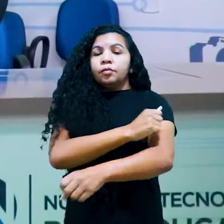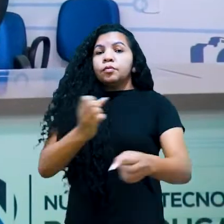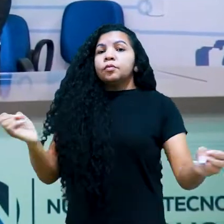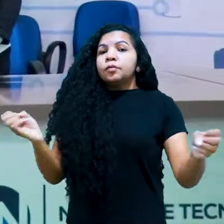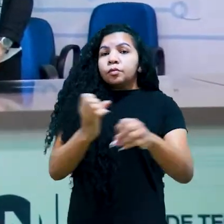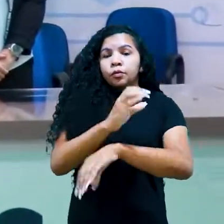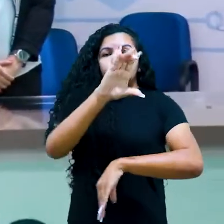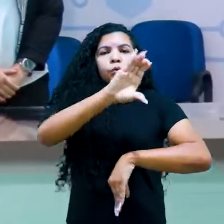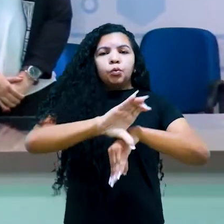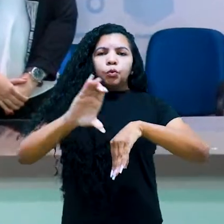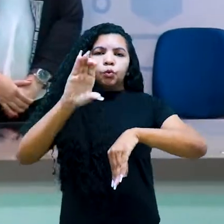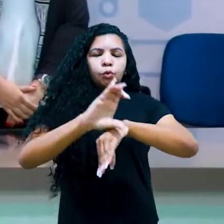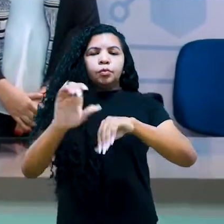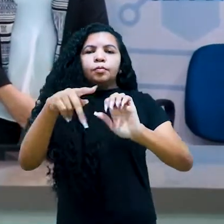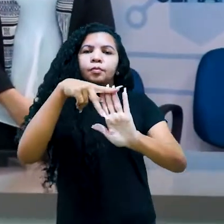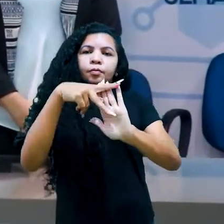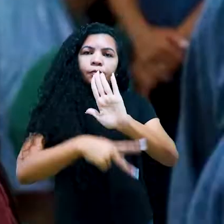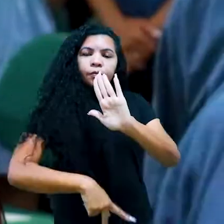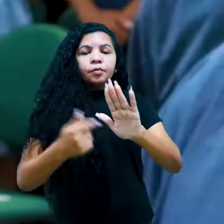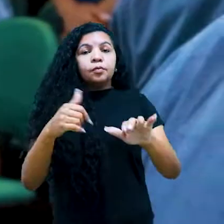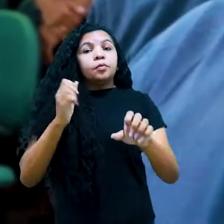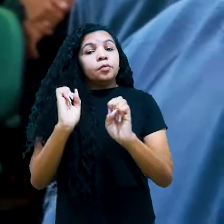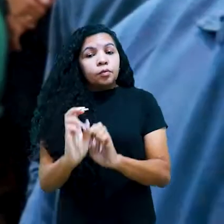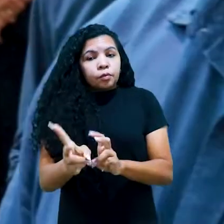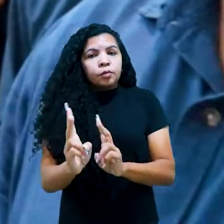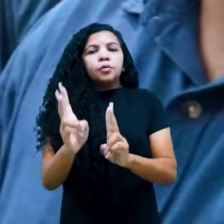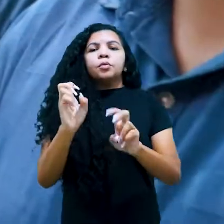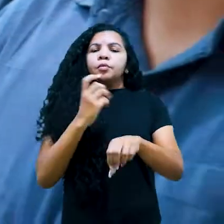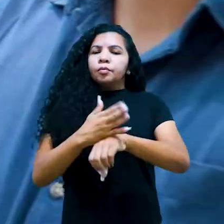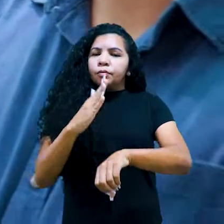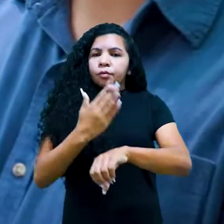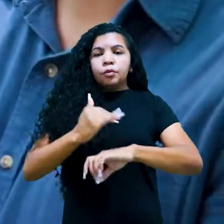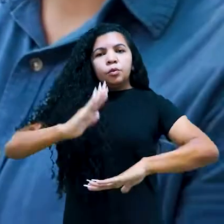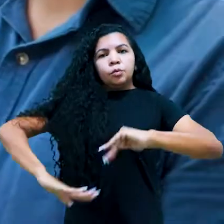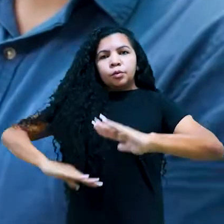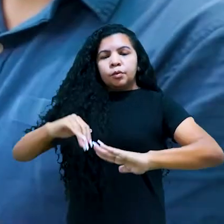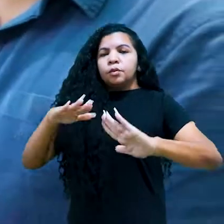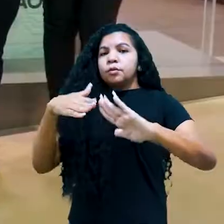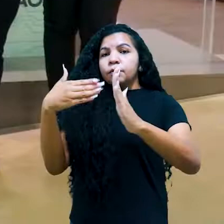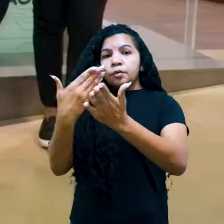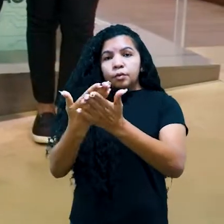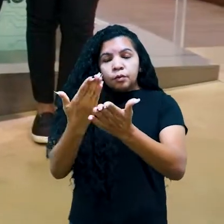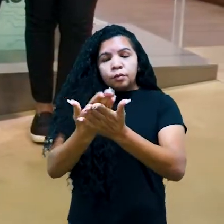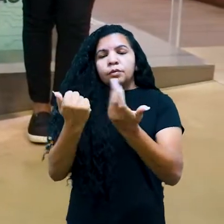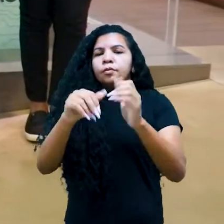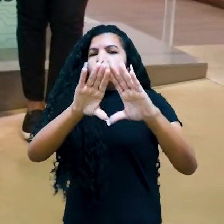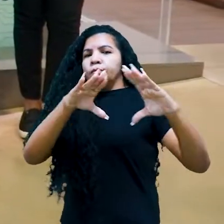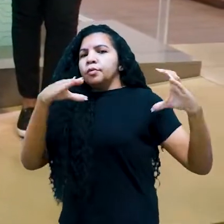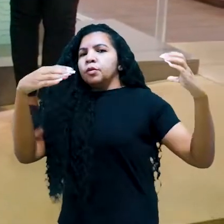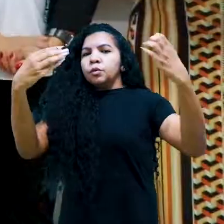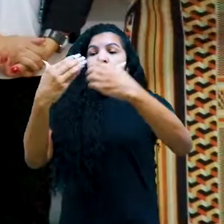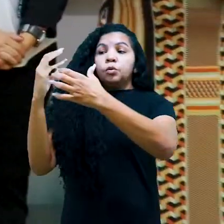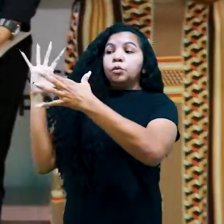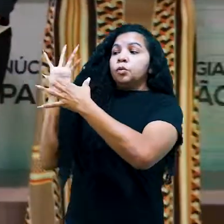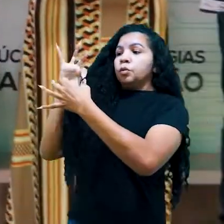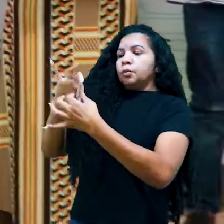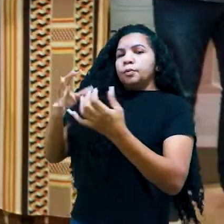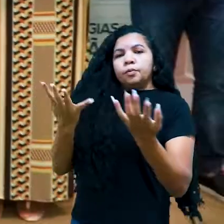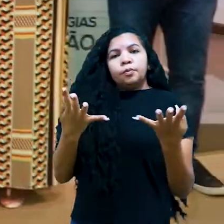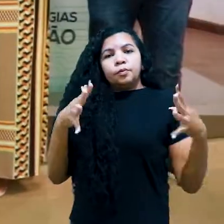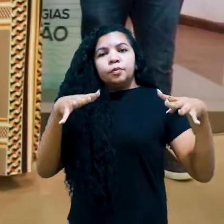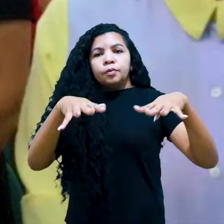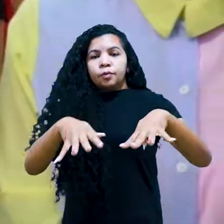para alunos concludentes dos cursos do projeto de formação continuada de profissionais das escolas comunitárias no